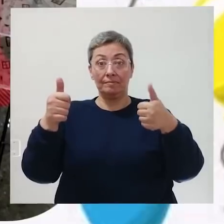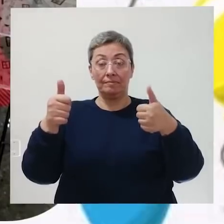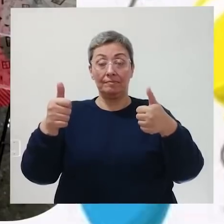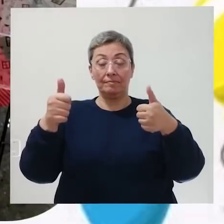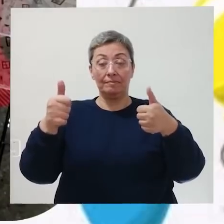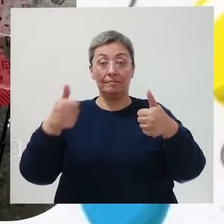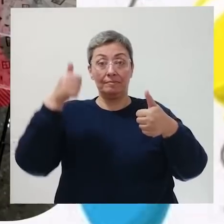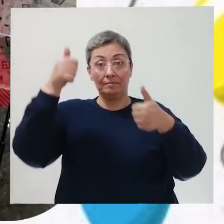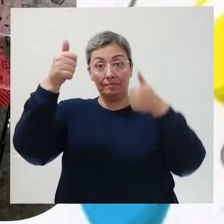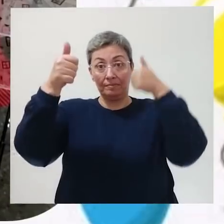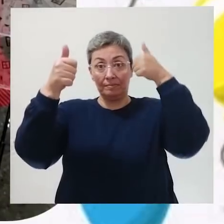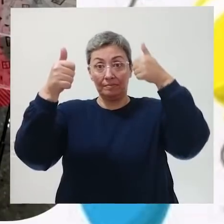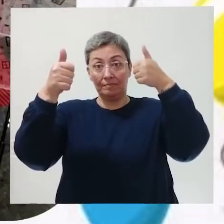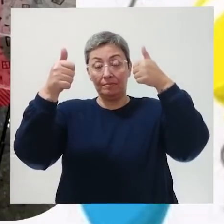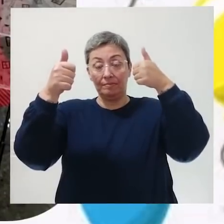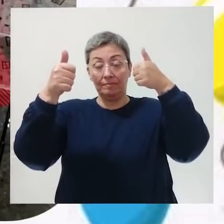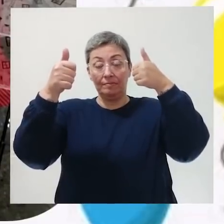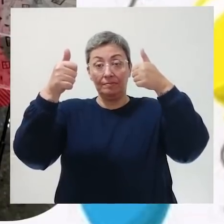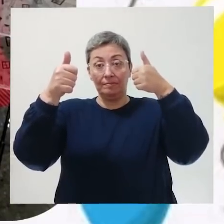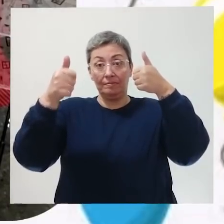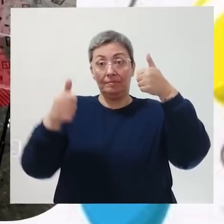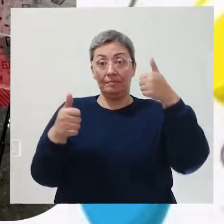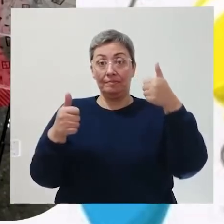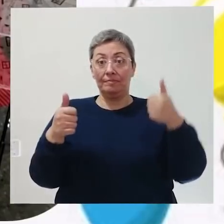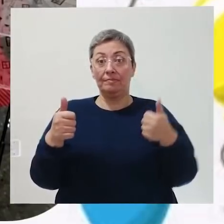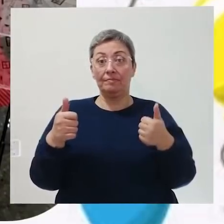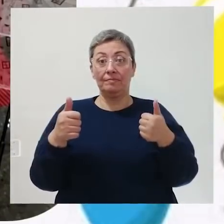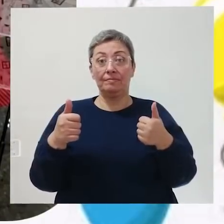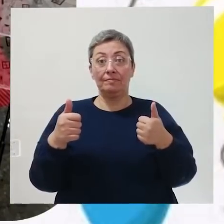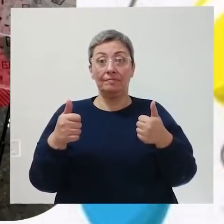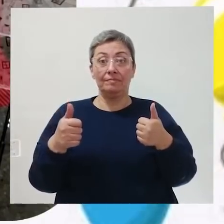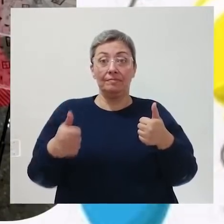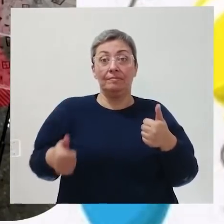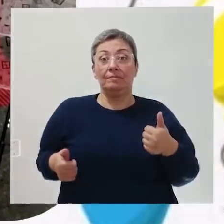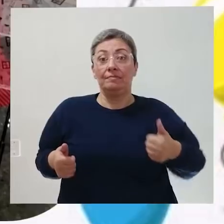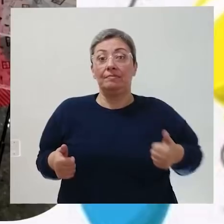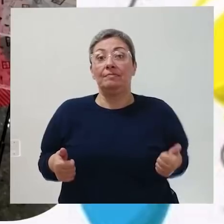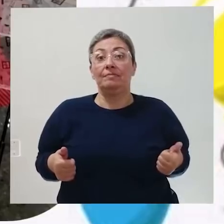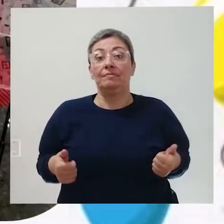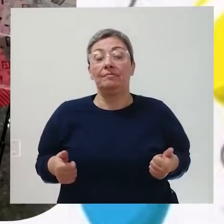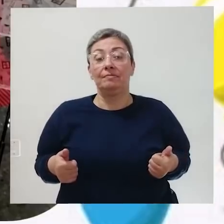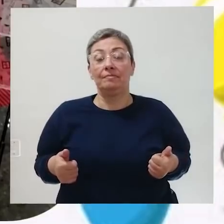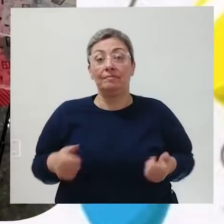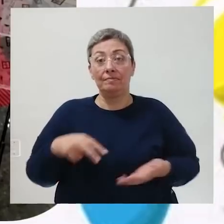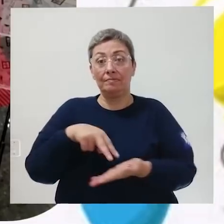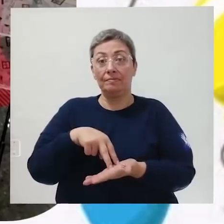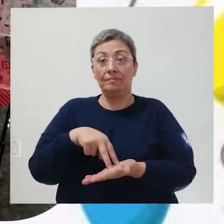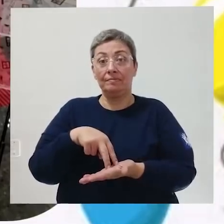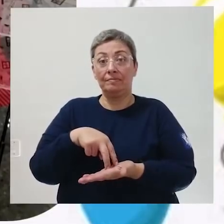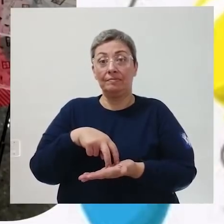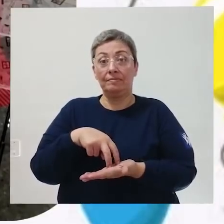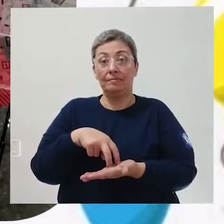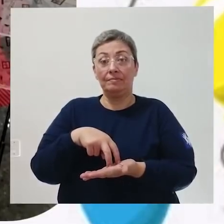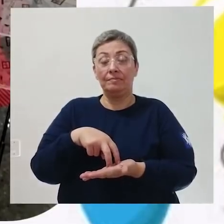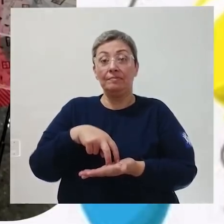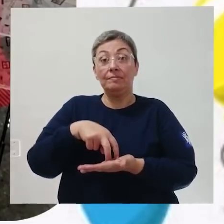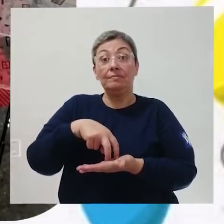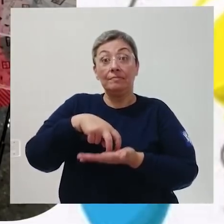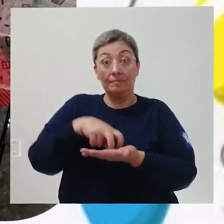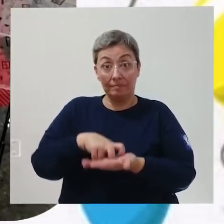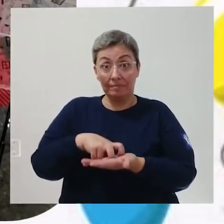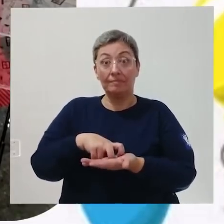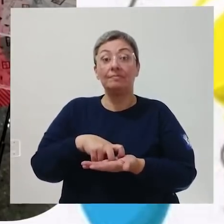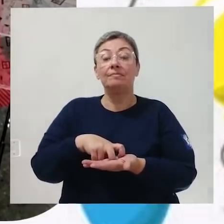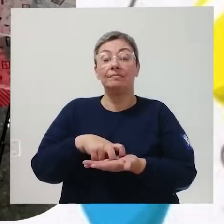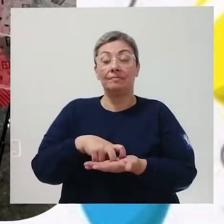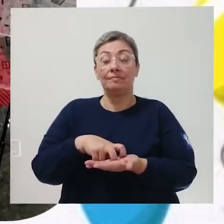Dedinho pra cima. E mais pra cima. Cotovelo pra trás. E mais pra trás. Joelhinho